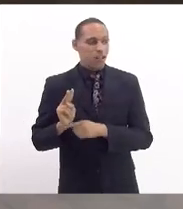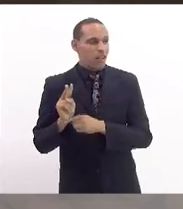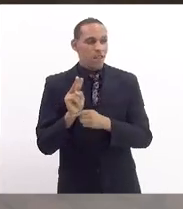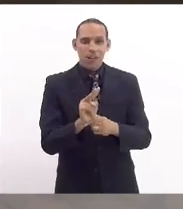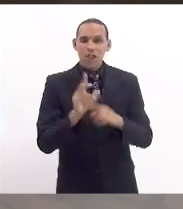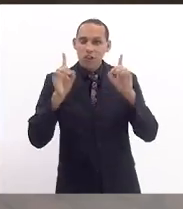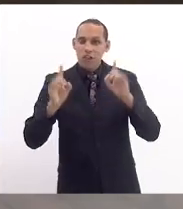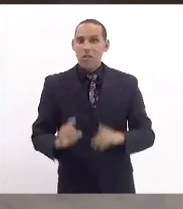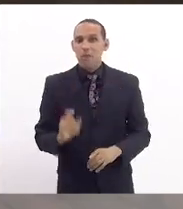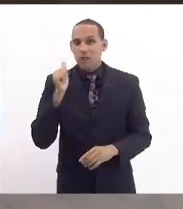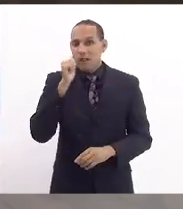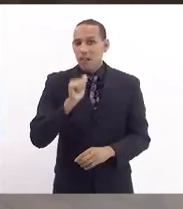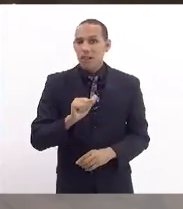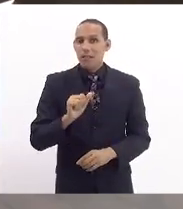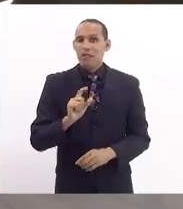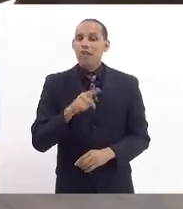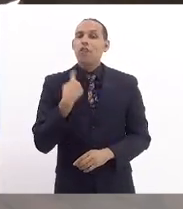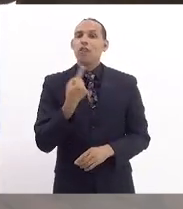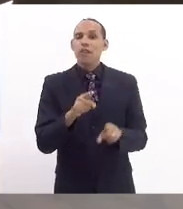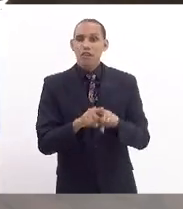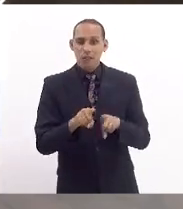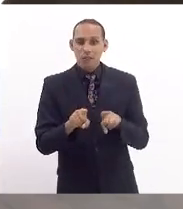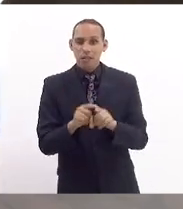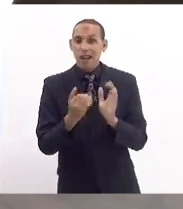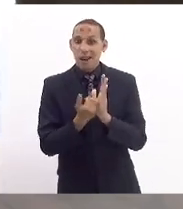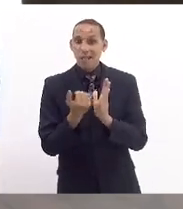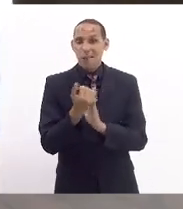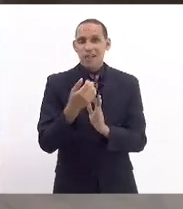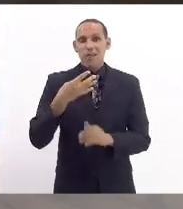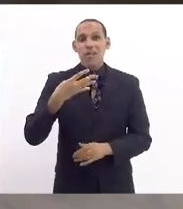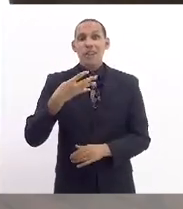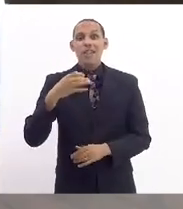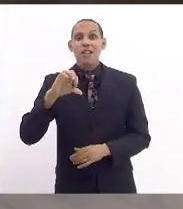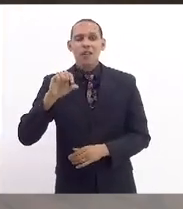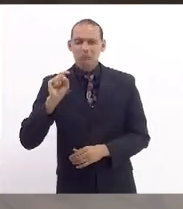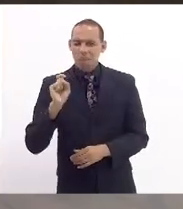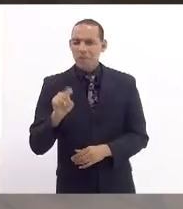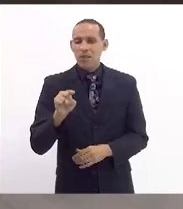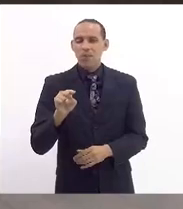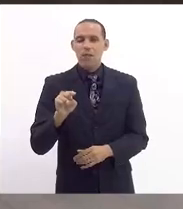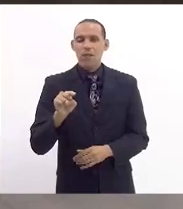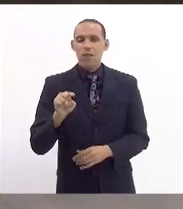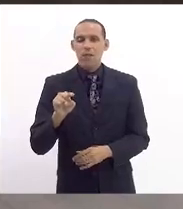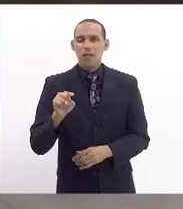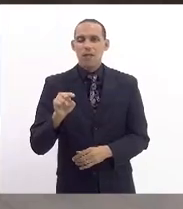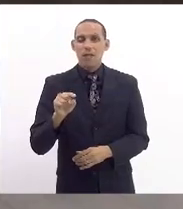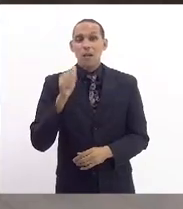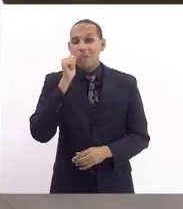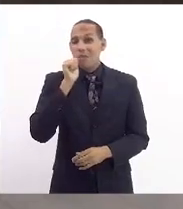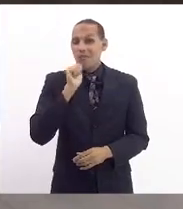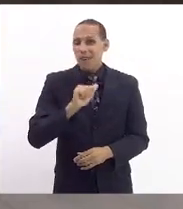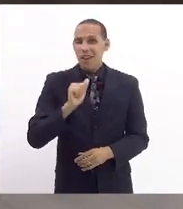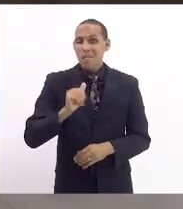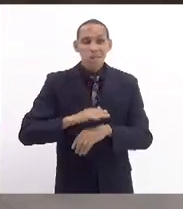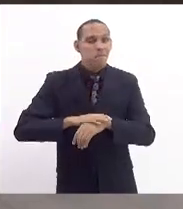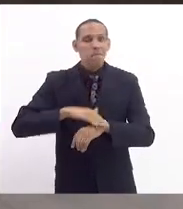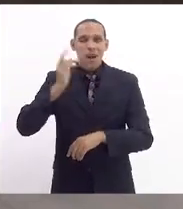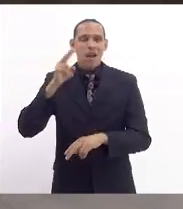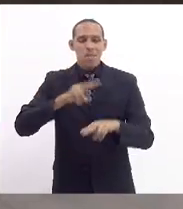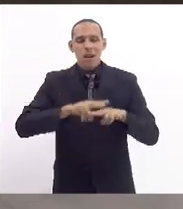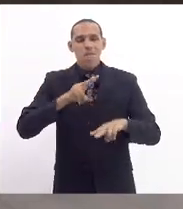dos direitos da mulher nós aumentamos 49.000 vai ser bem rapidinho 49 mil mulheres